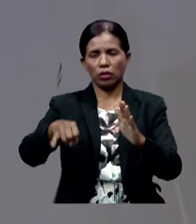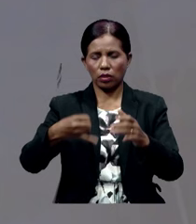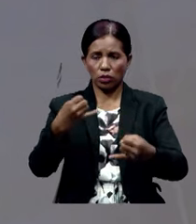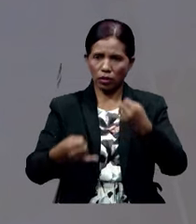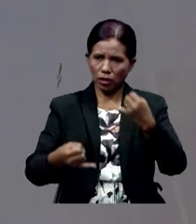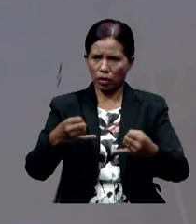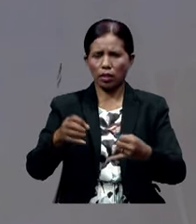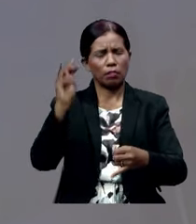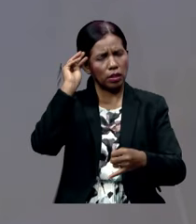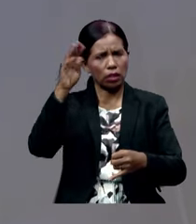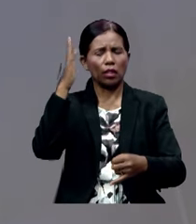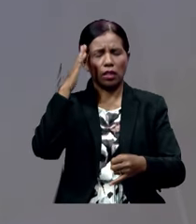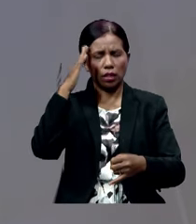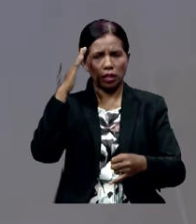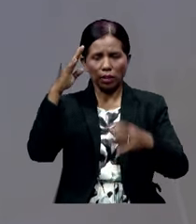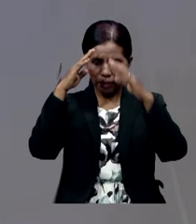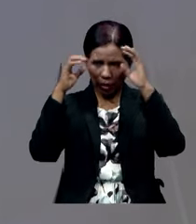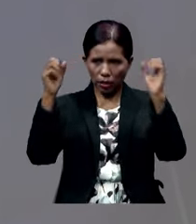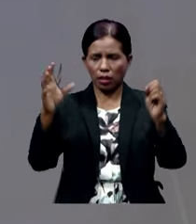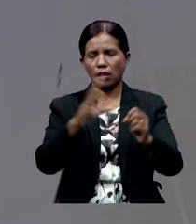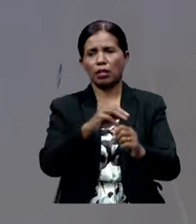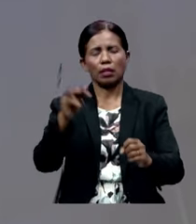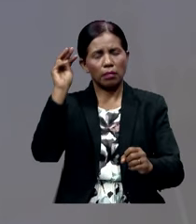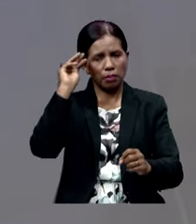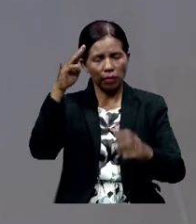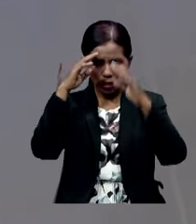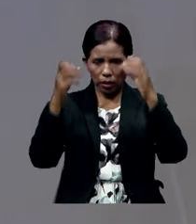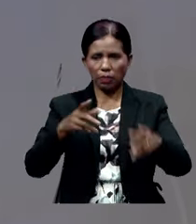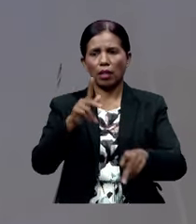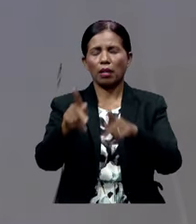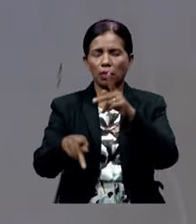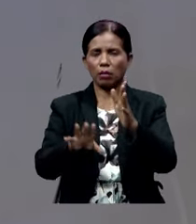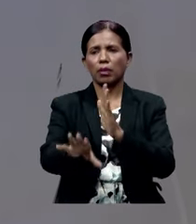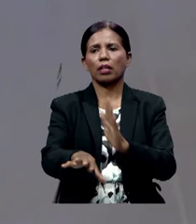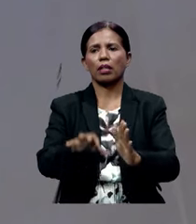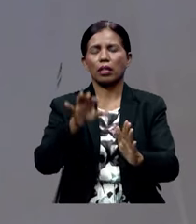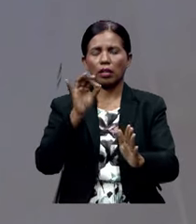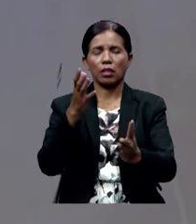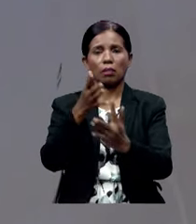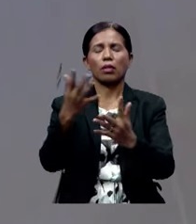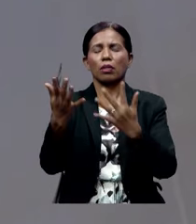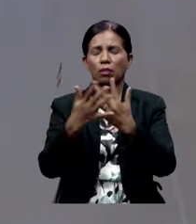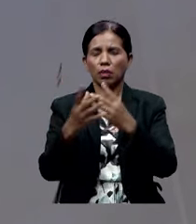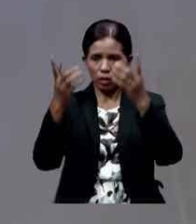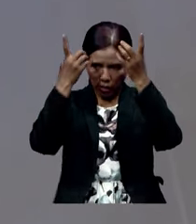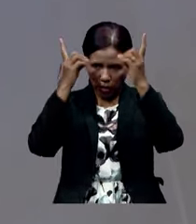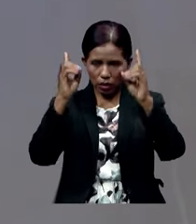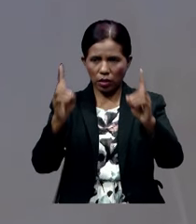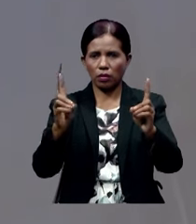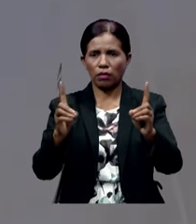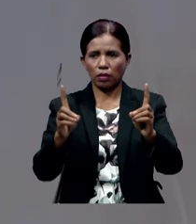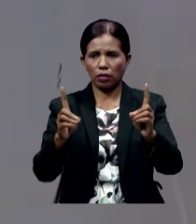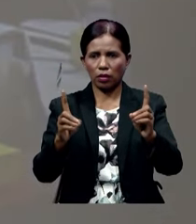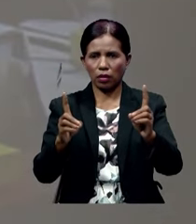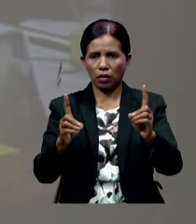bem. O presidente da República só foi indulto. Vai emanar na receita de decisões